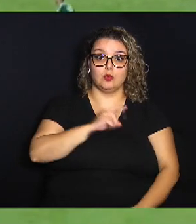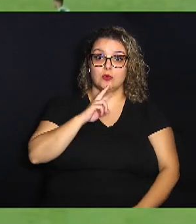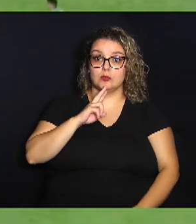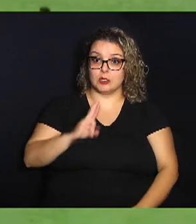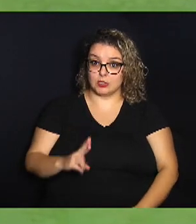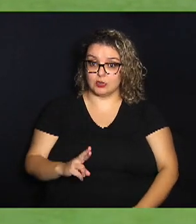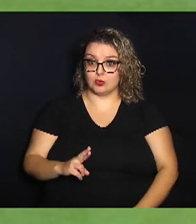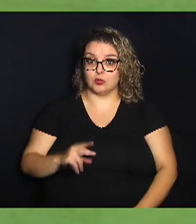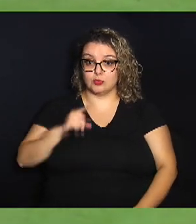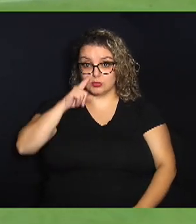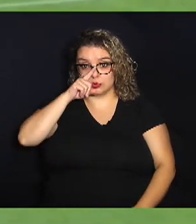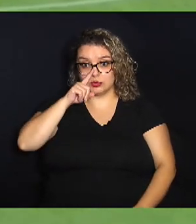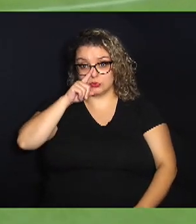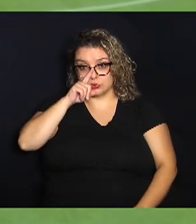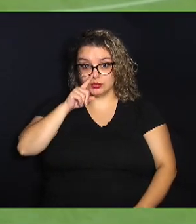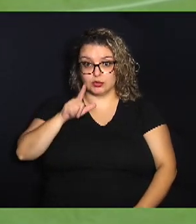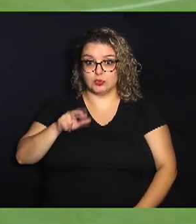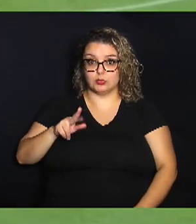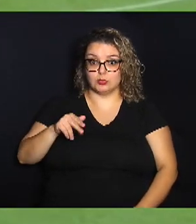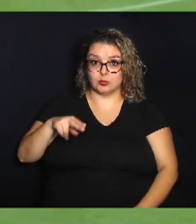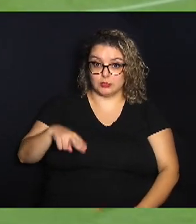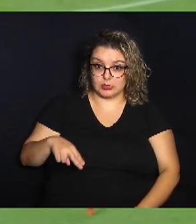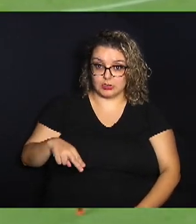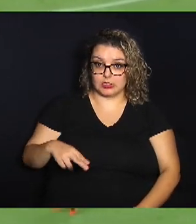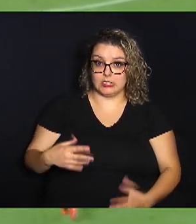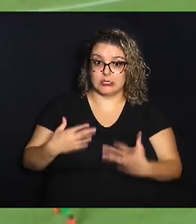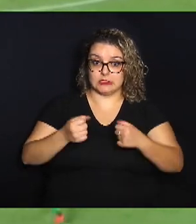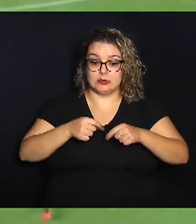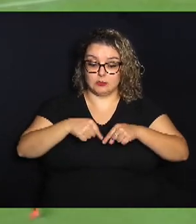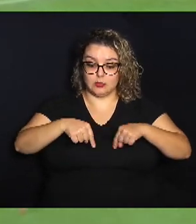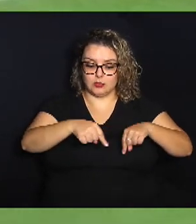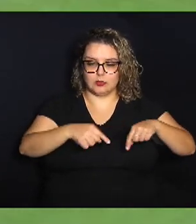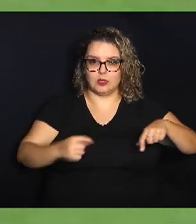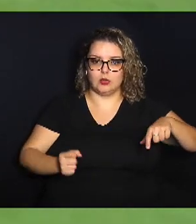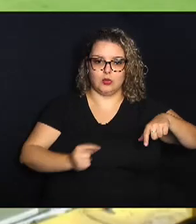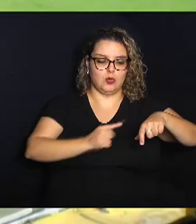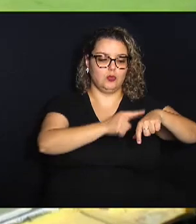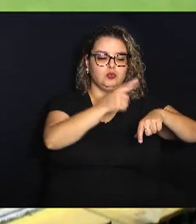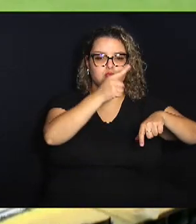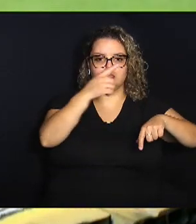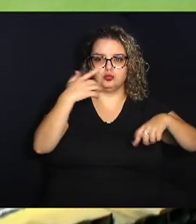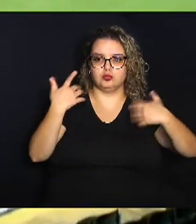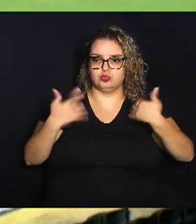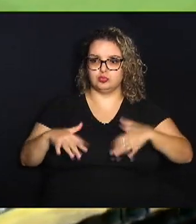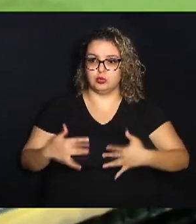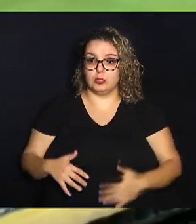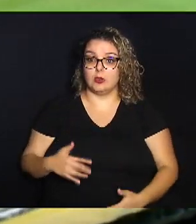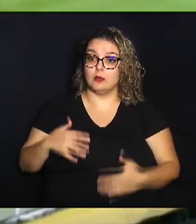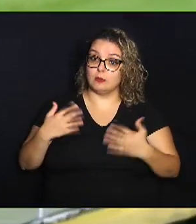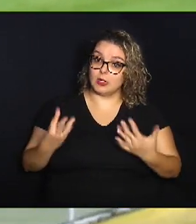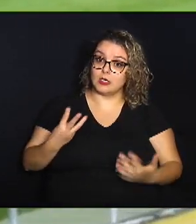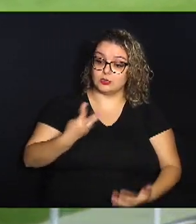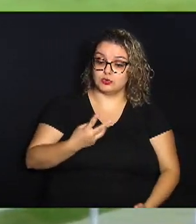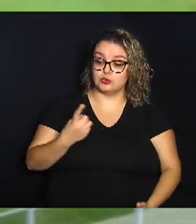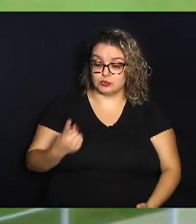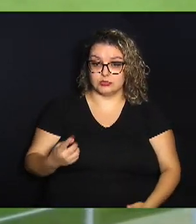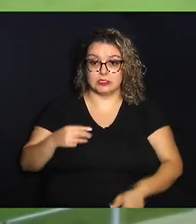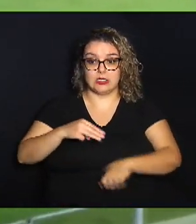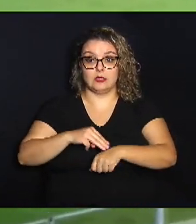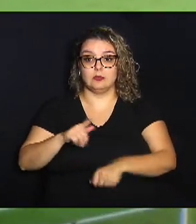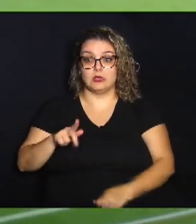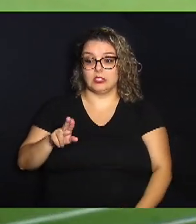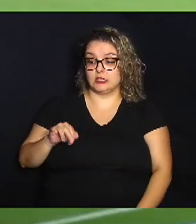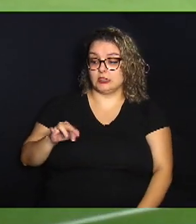com perigo. Luan Dias recebeu na área e acertou o travessão. Só que aos 31 minutos,